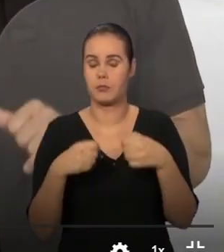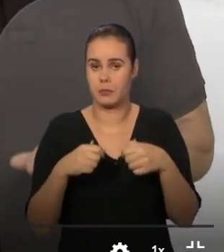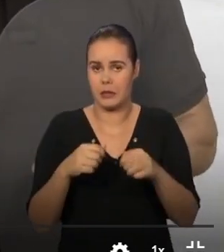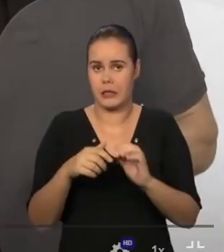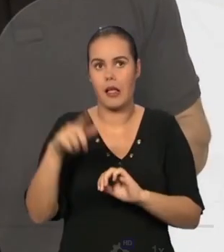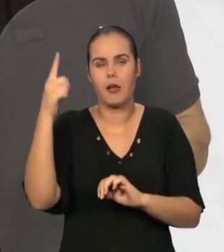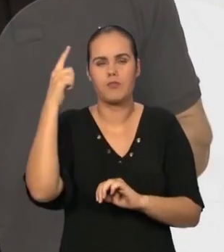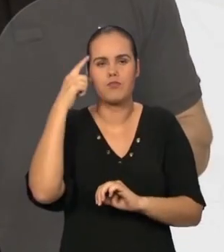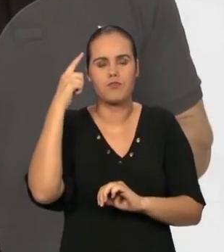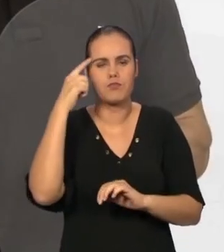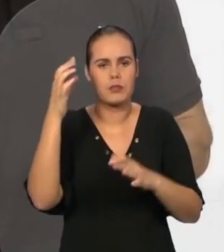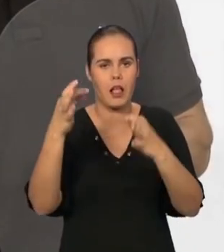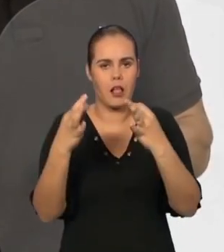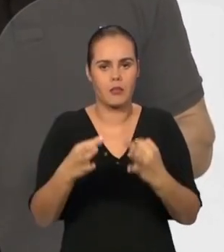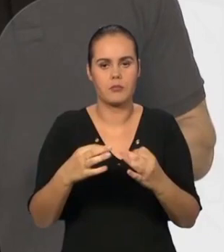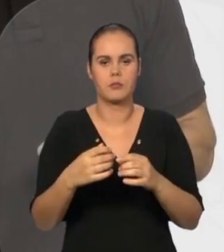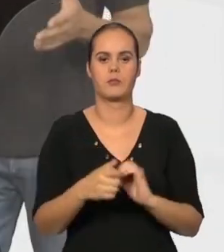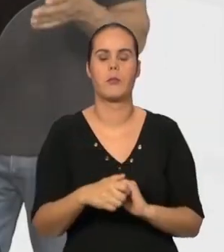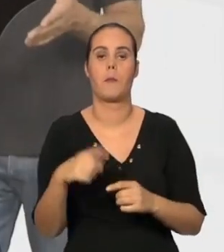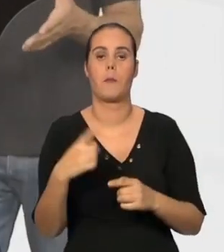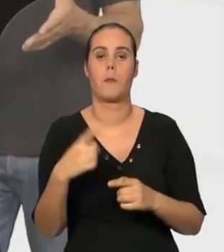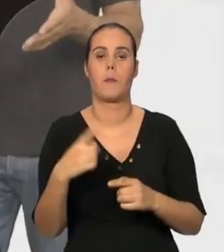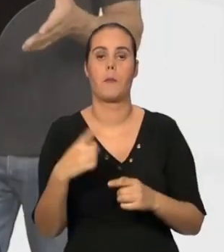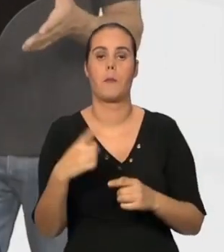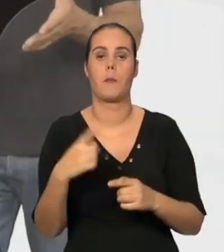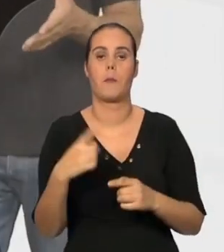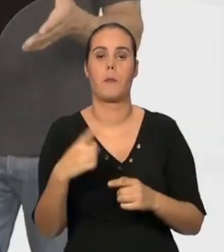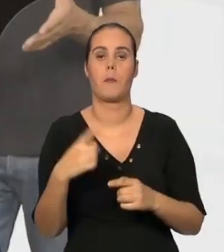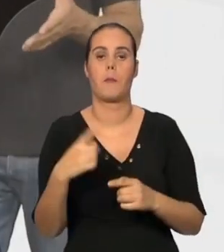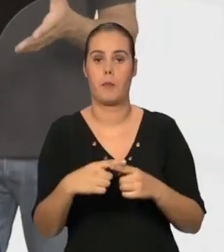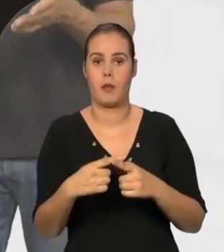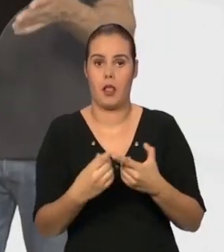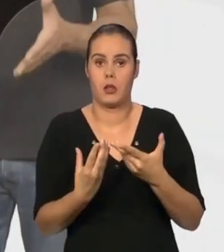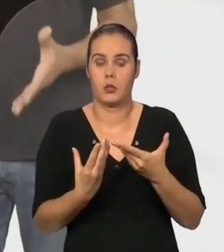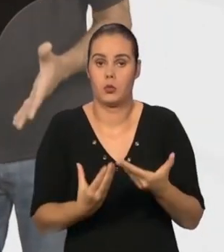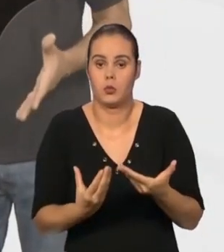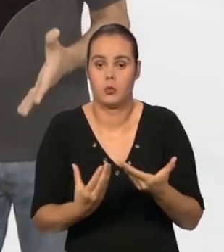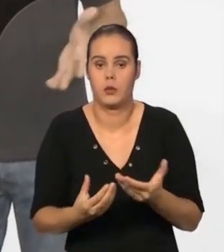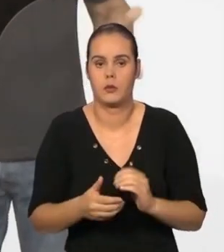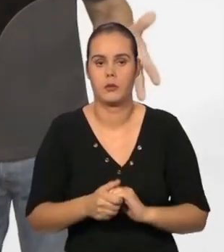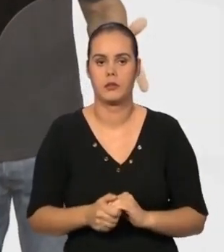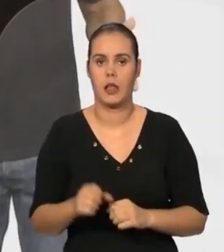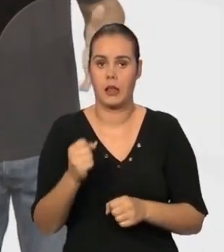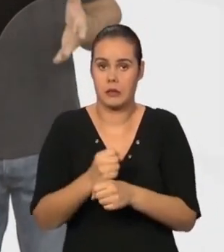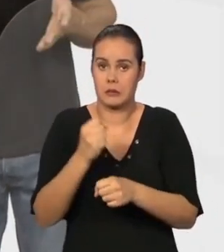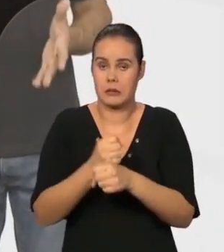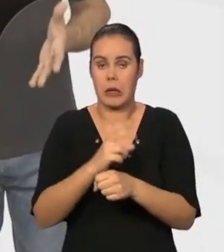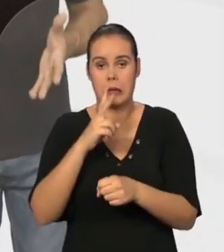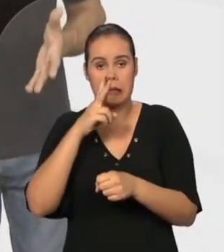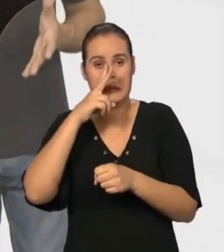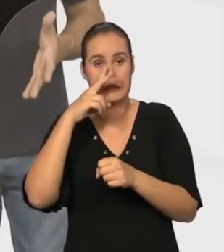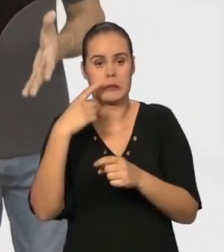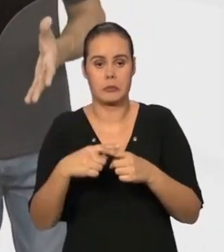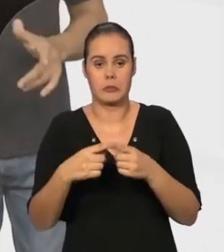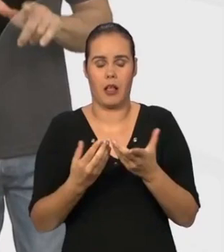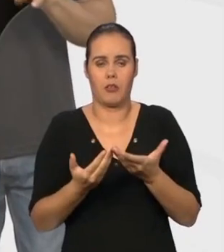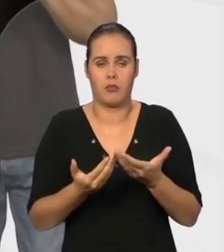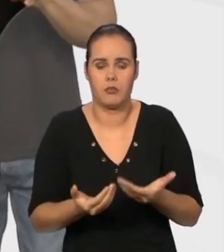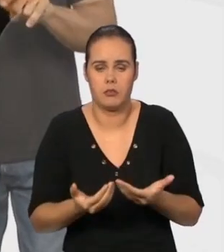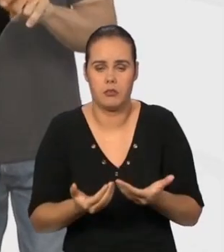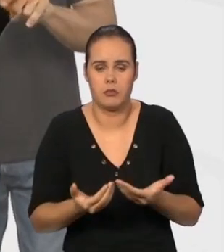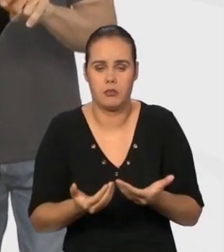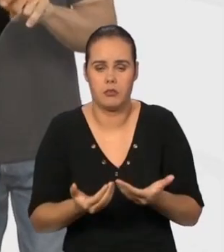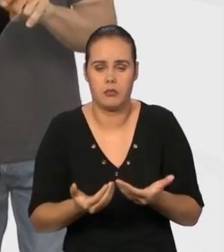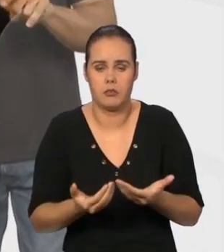para aguentar os esforços da construção. As escadas com esse tipo de armação, por exemplo, têm como elemento resistente uma